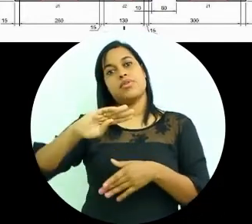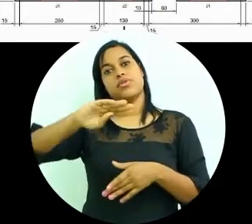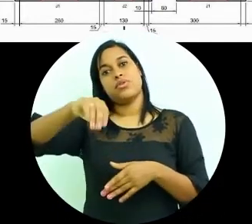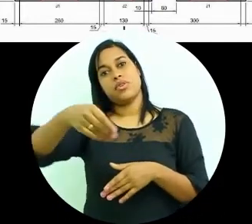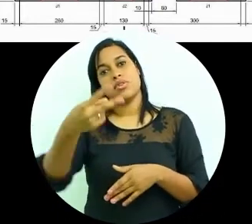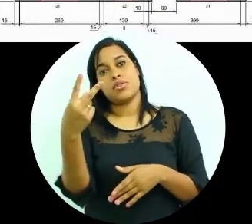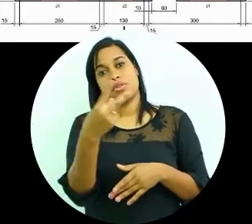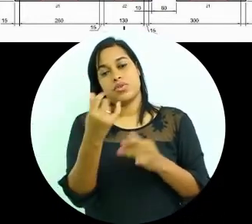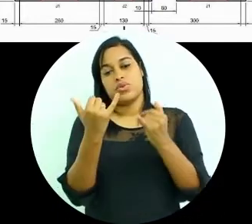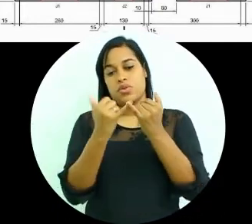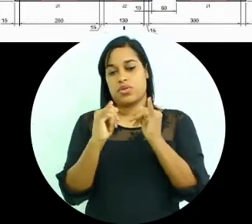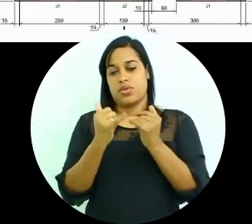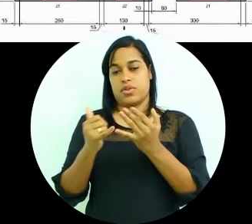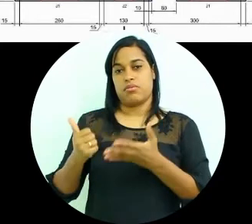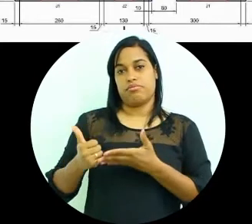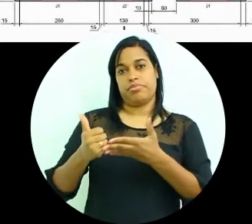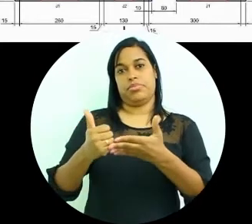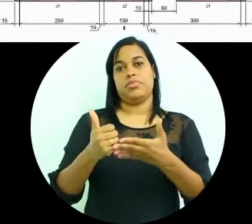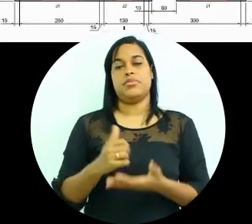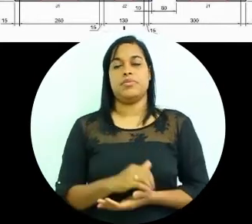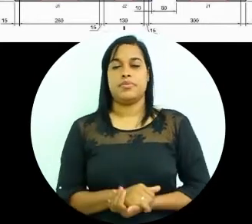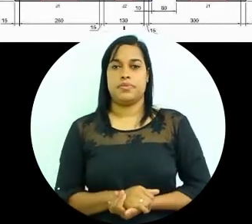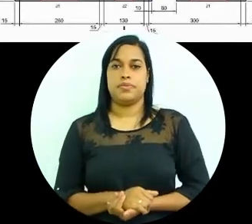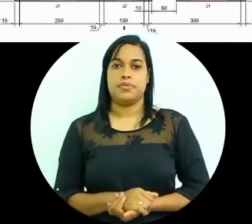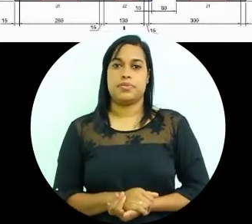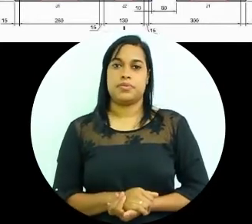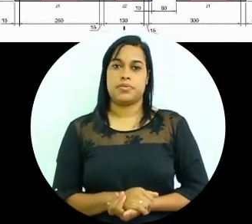as duas linhas auxiliares.